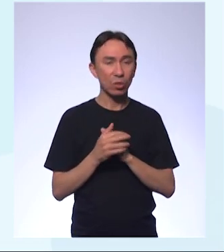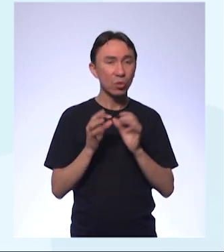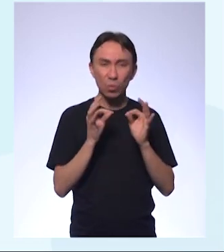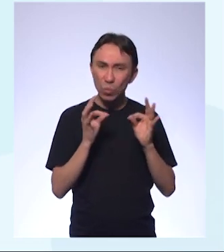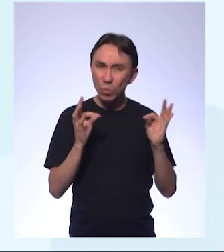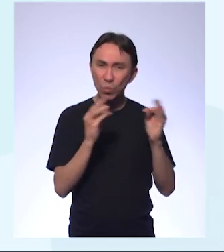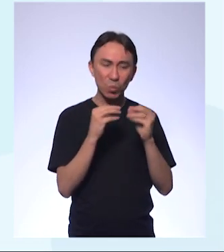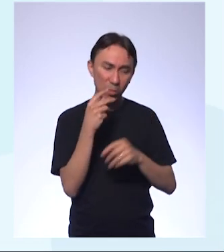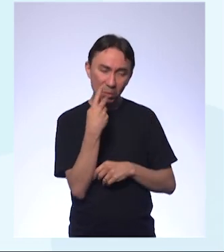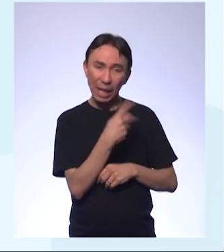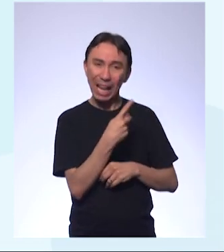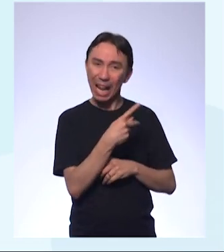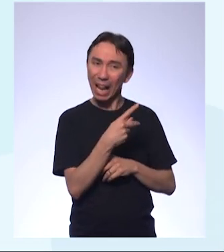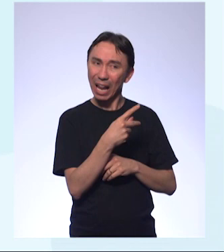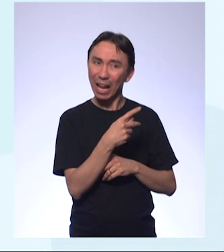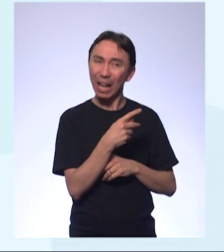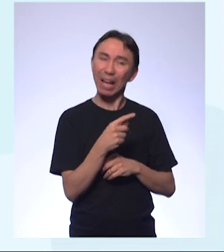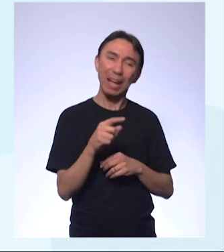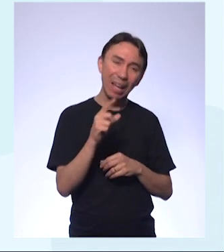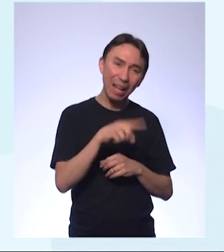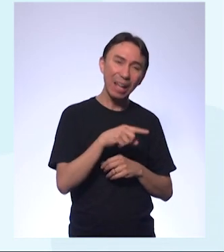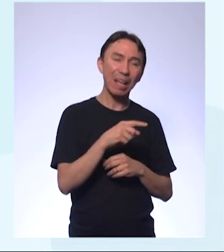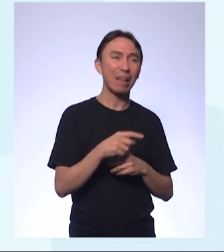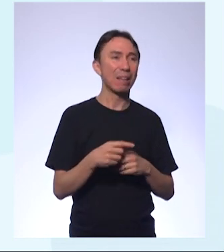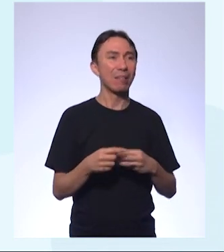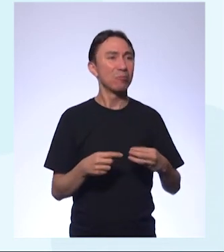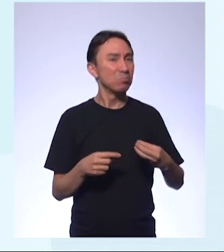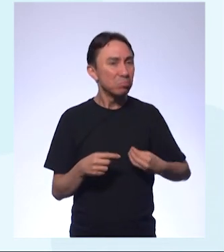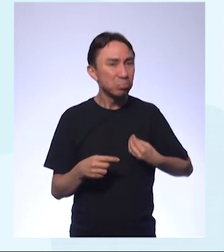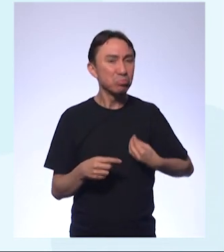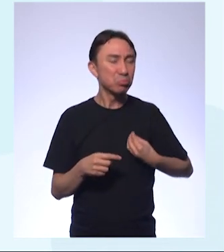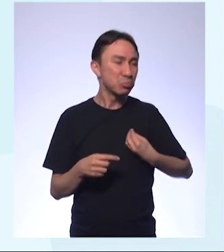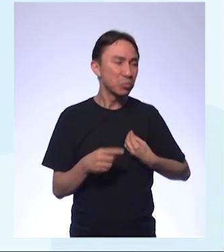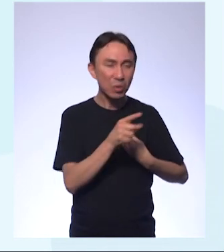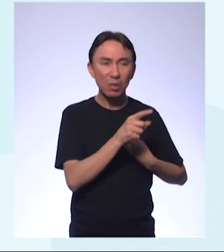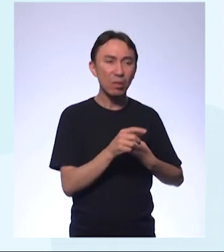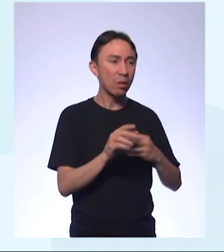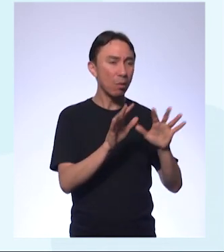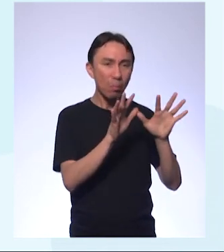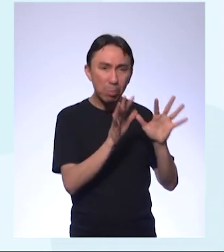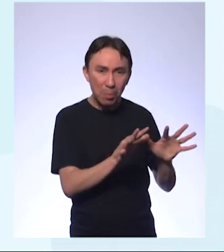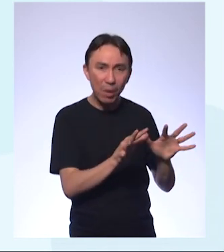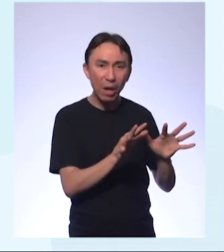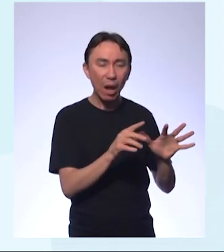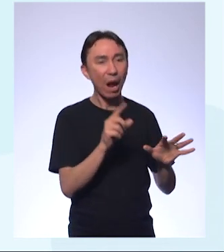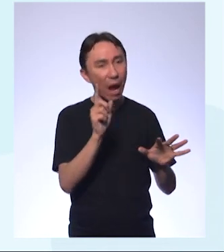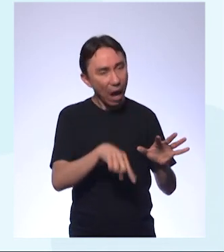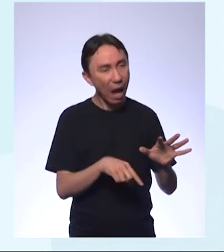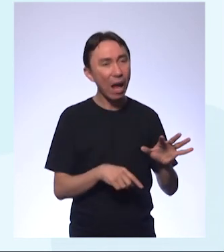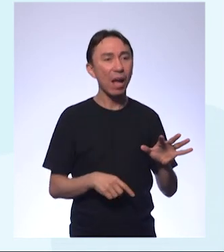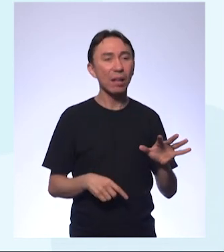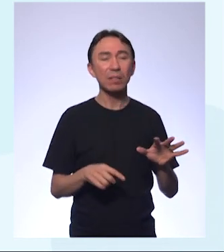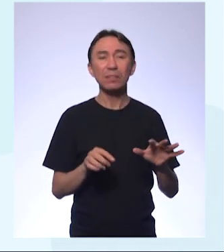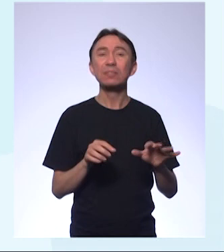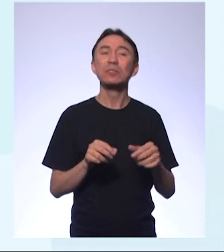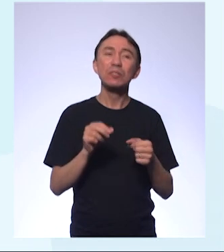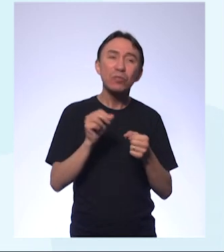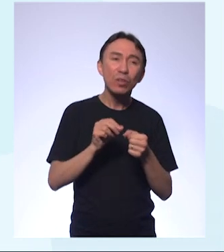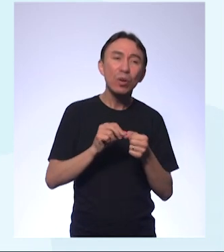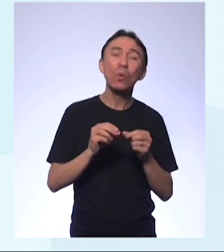ele, né, que possibilita ele ser quem é e da forma como é, foi coordenado